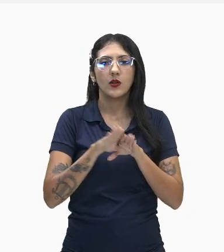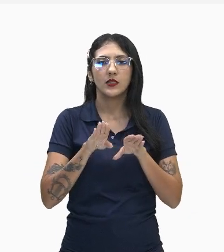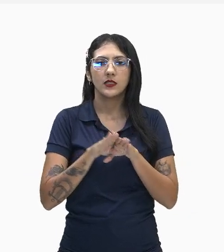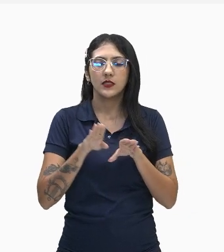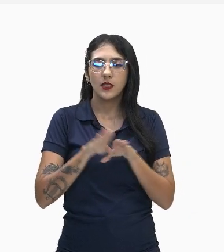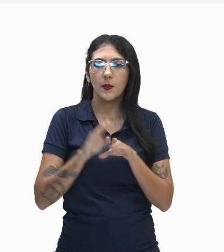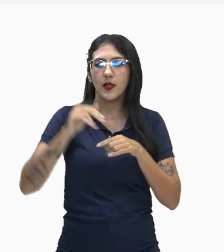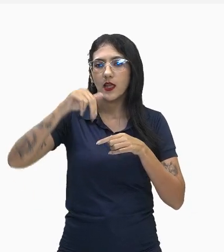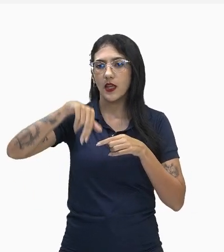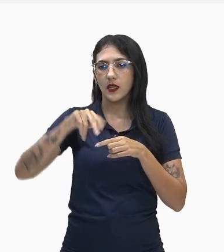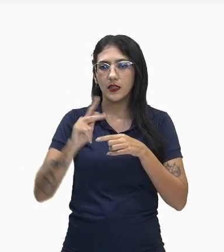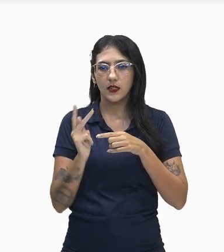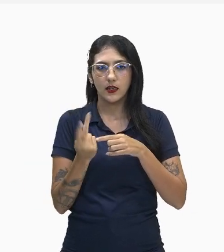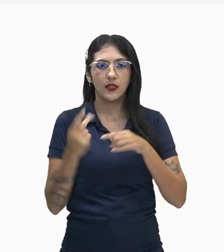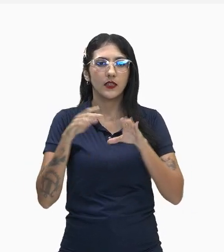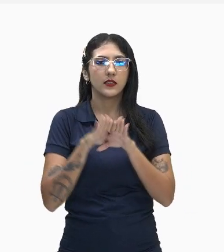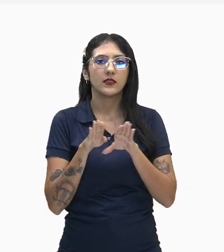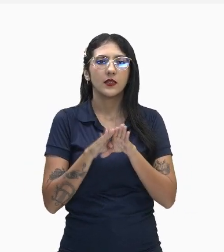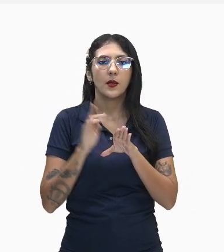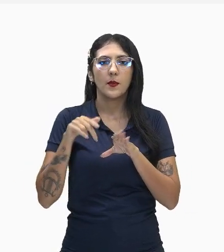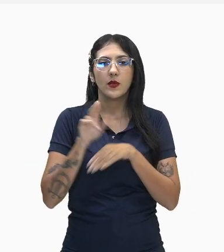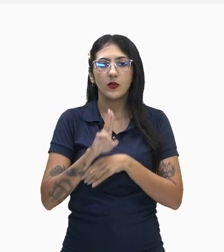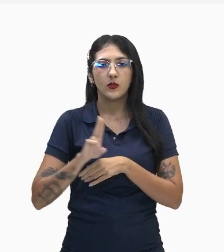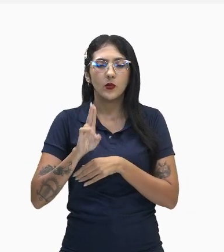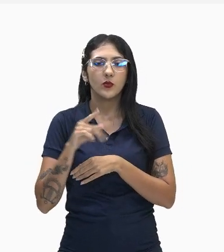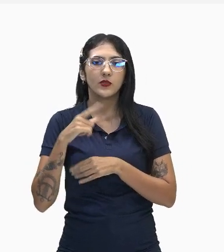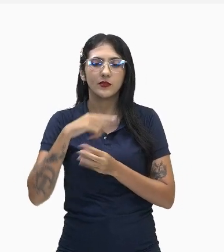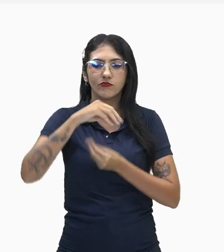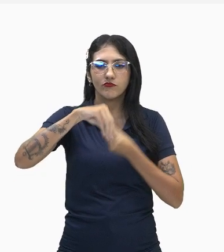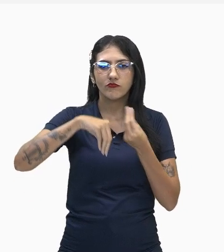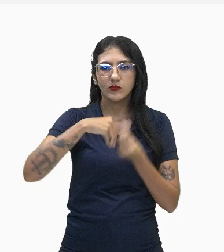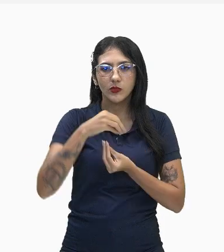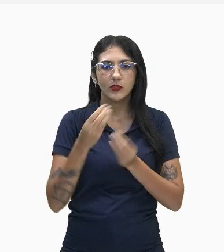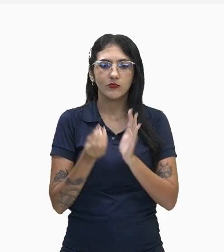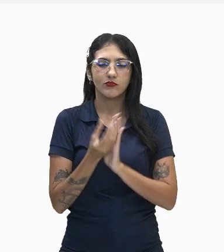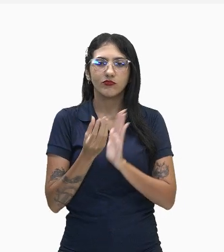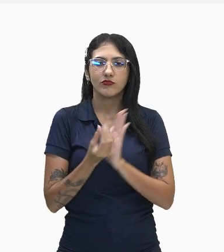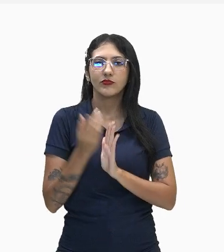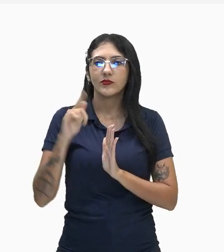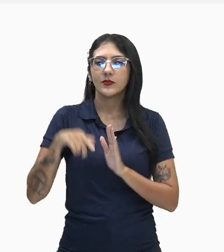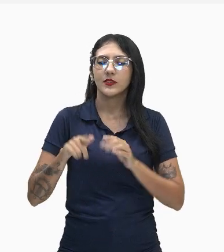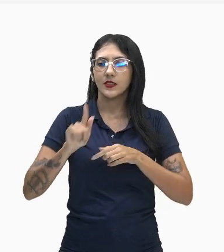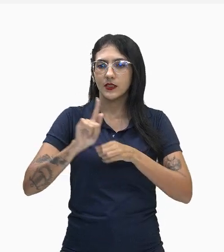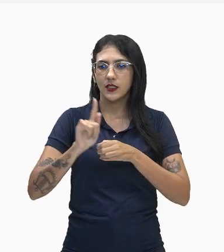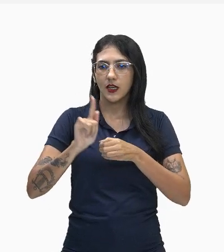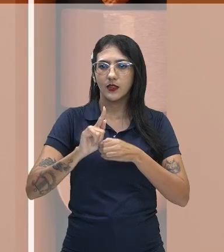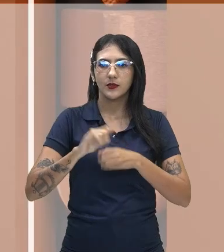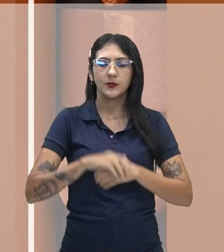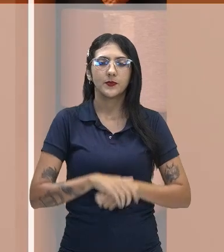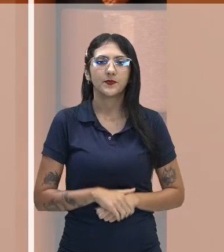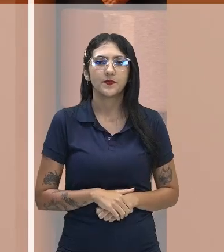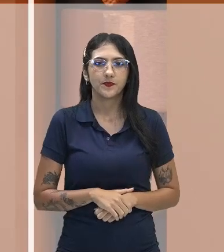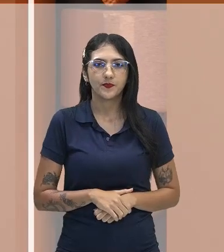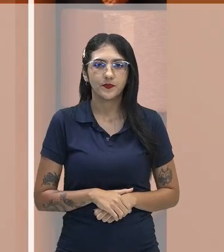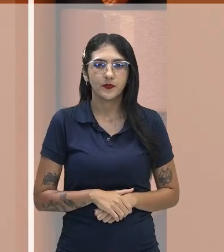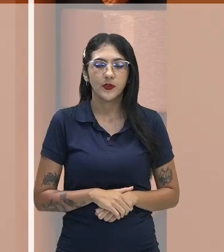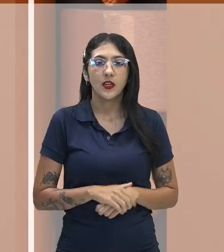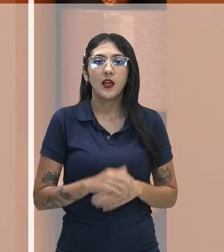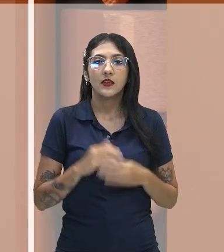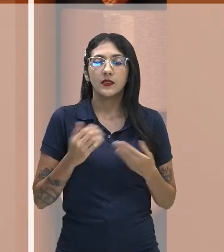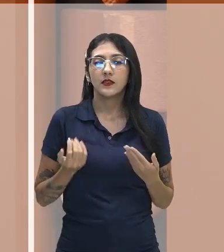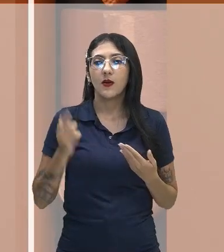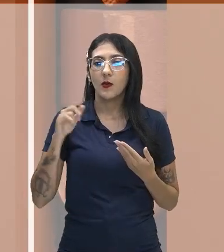elementos. Então, a partir dessa mistura, nós vamos ter ali a obtenção do biogás. Então, esses foram os